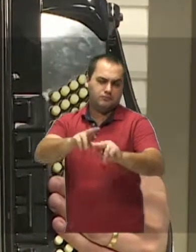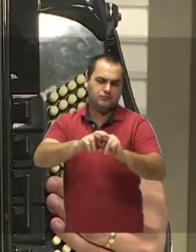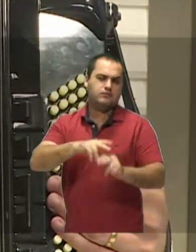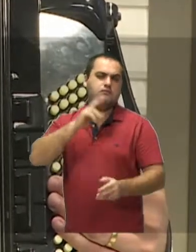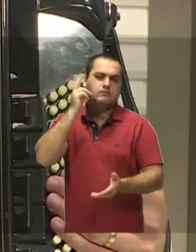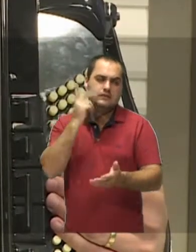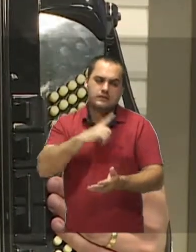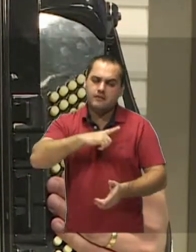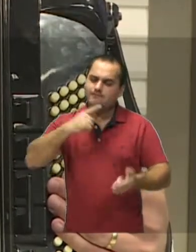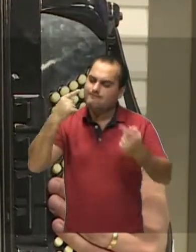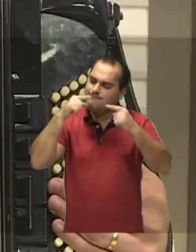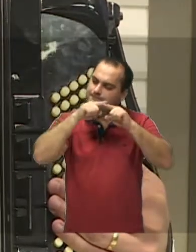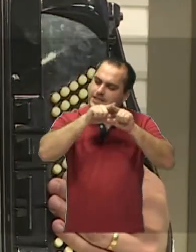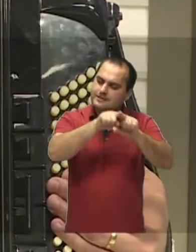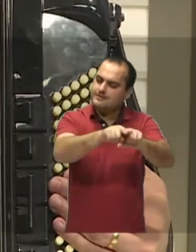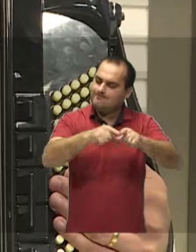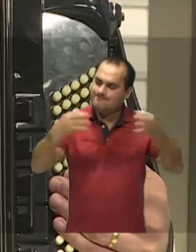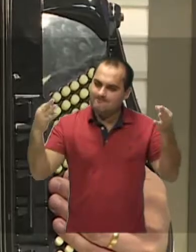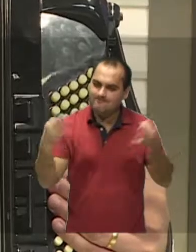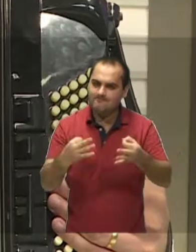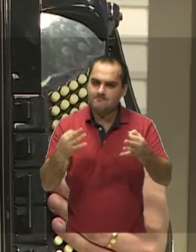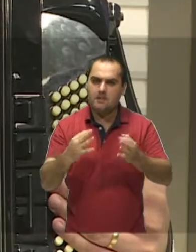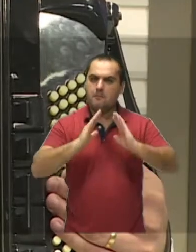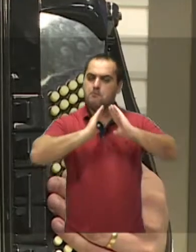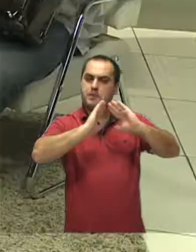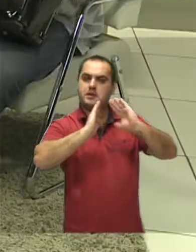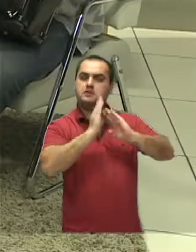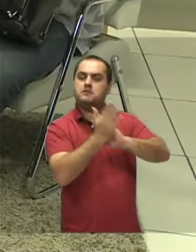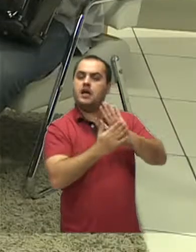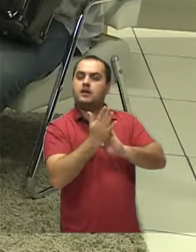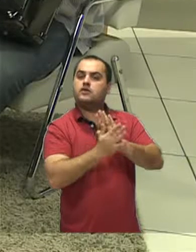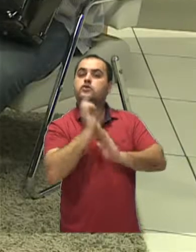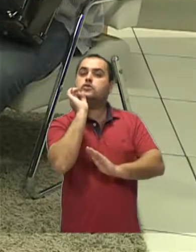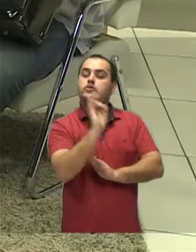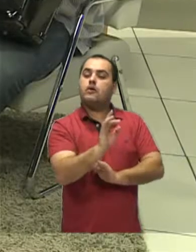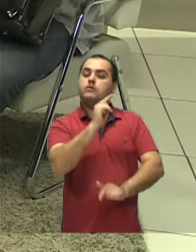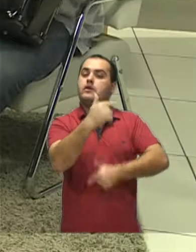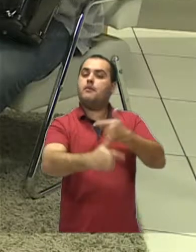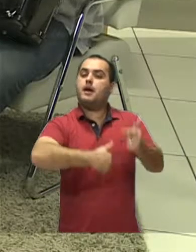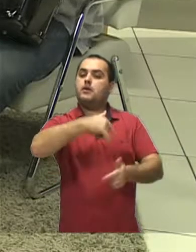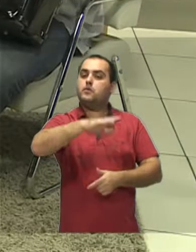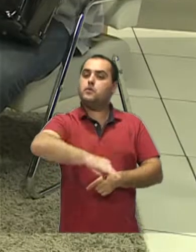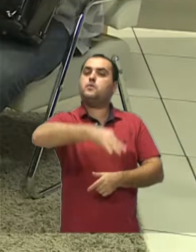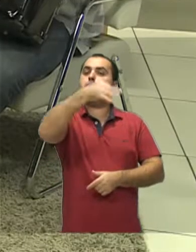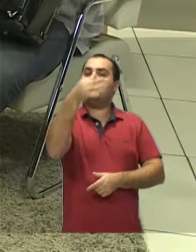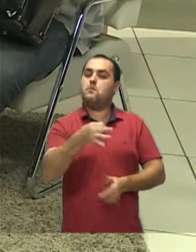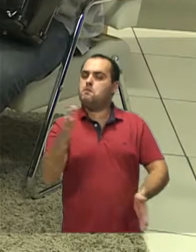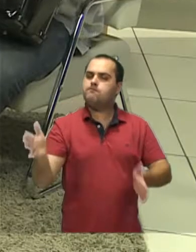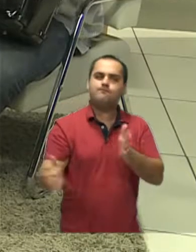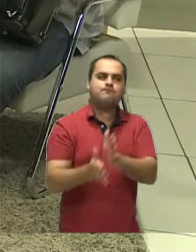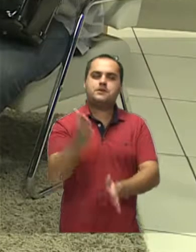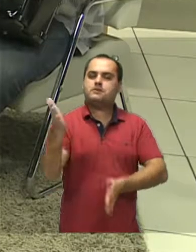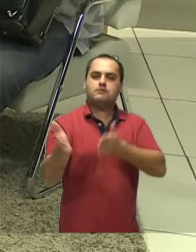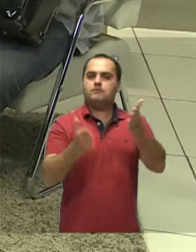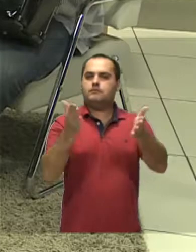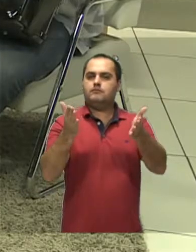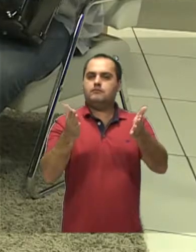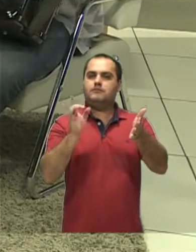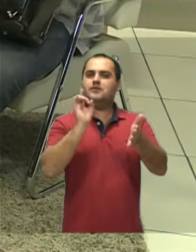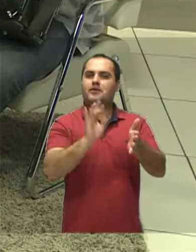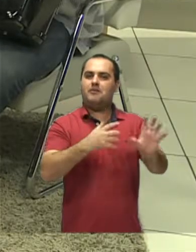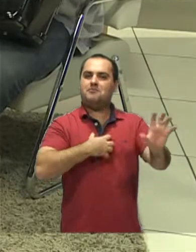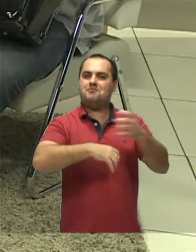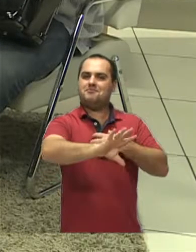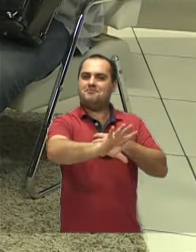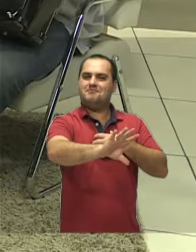fantásticos nessa questão. Não me exigiam nada além de um trabalho bom ou maravilhoso, ou um trabalho digno,